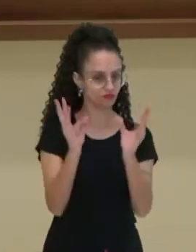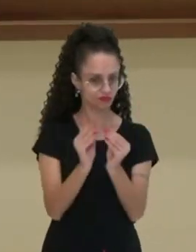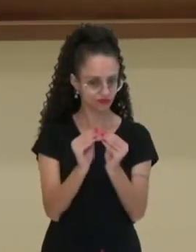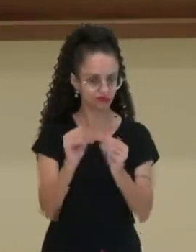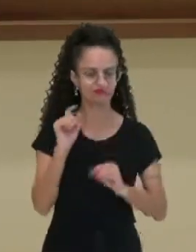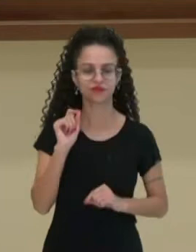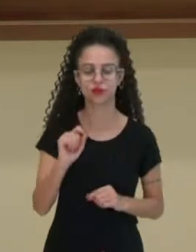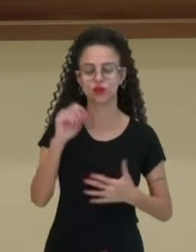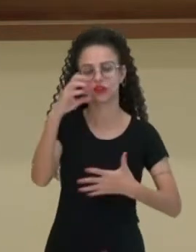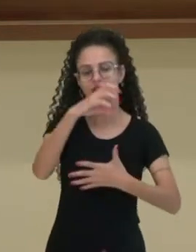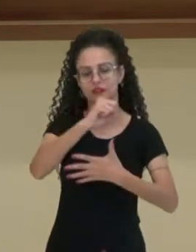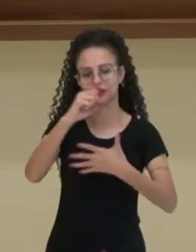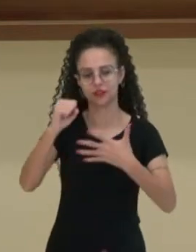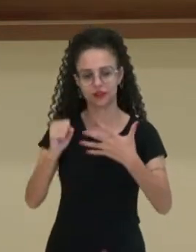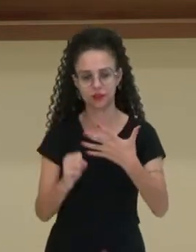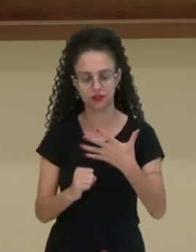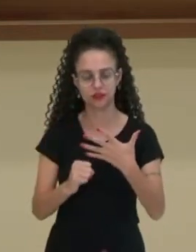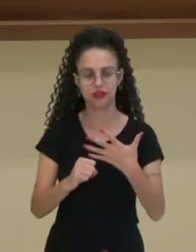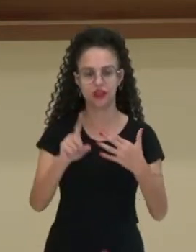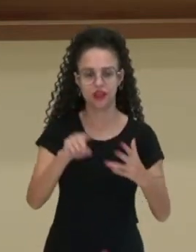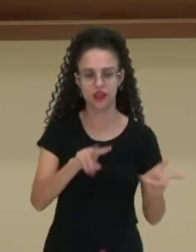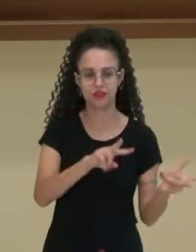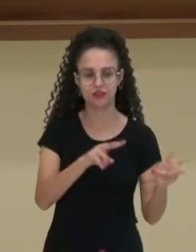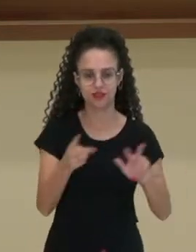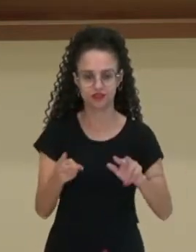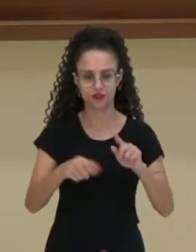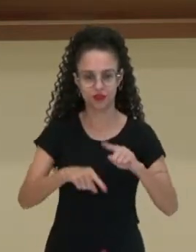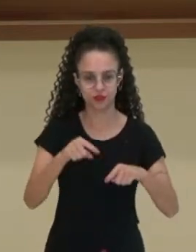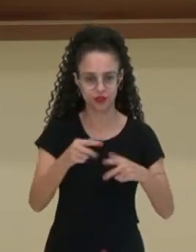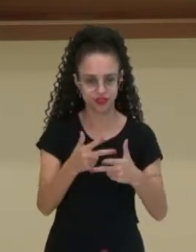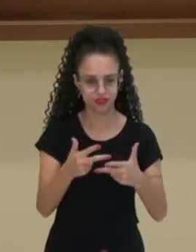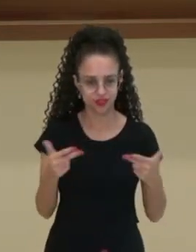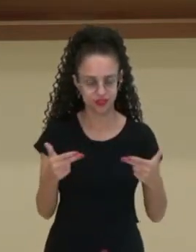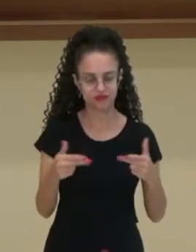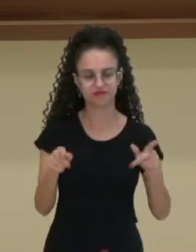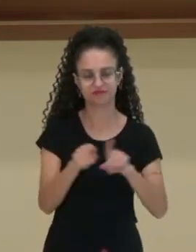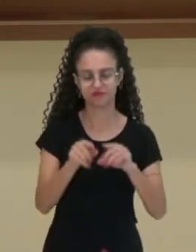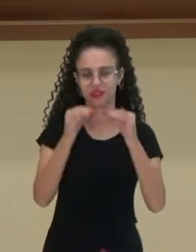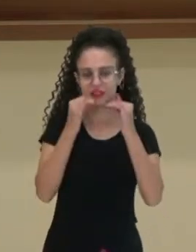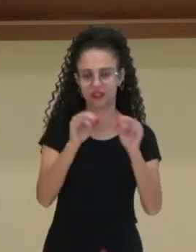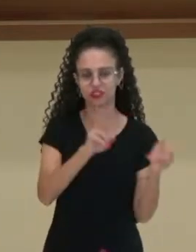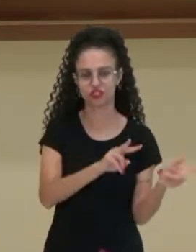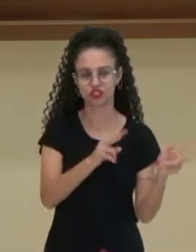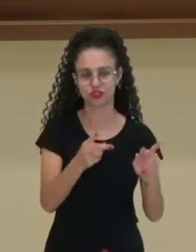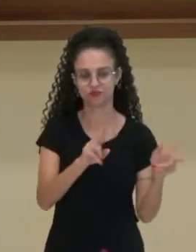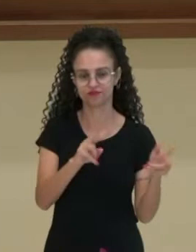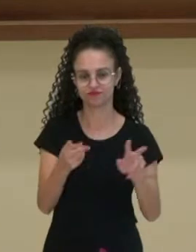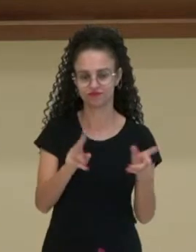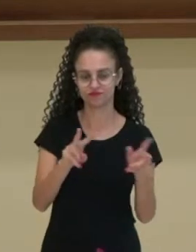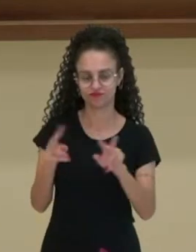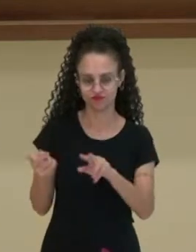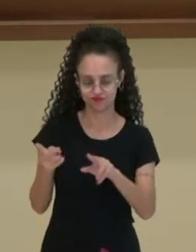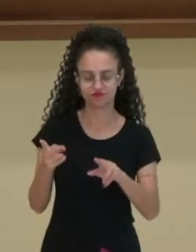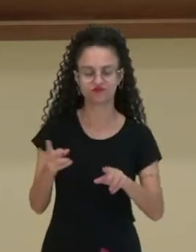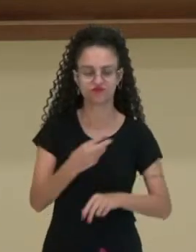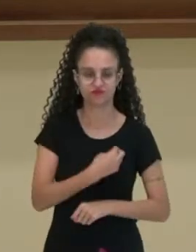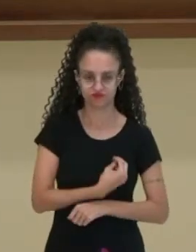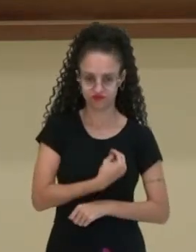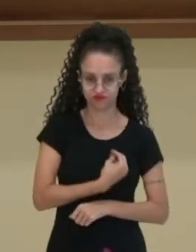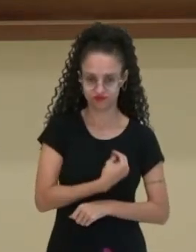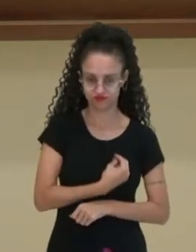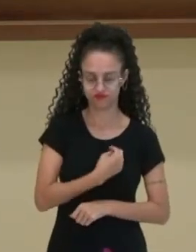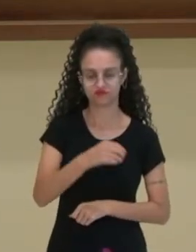cadeia alimentar é a transferência de matéria e energia que se dá entre os diferentes organismos